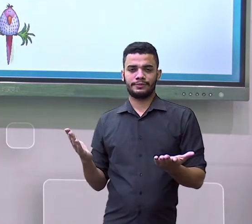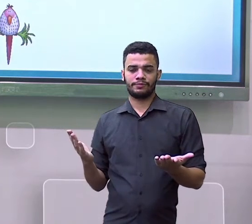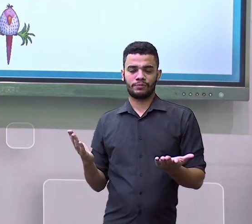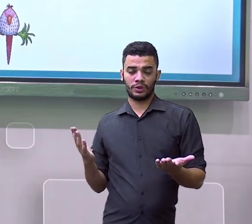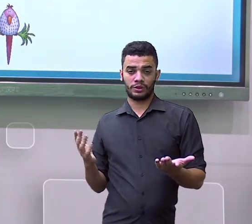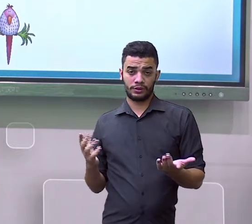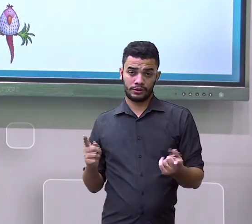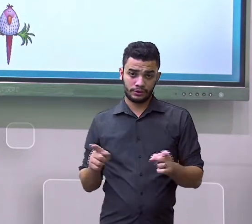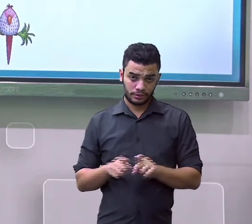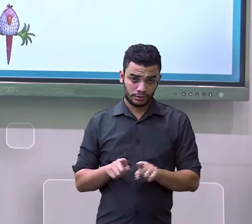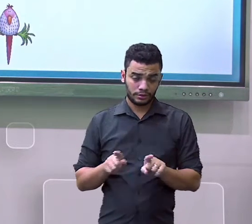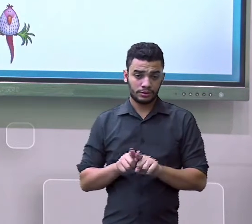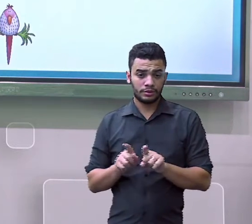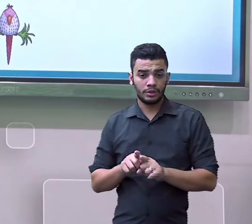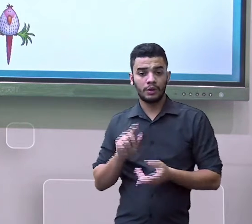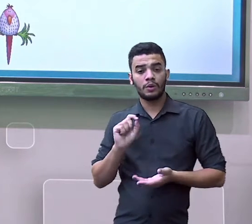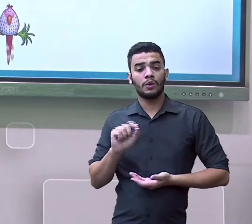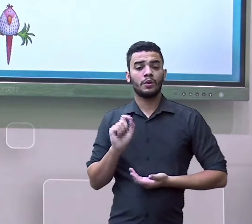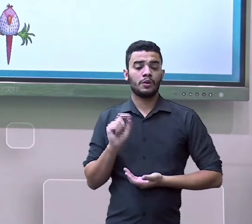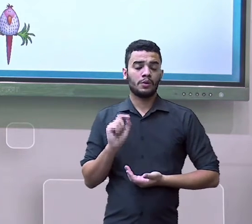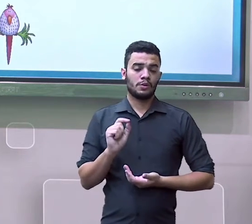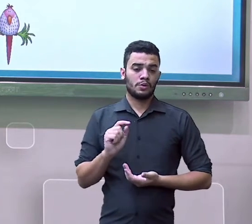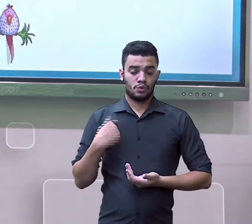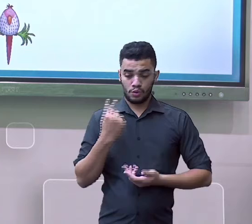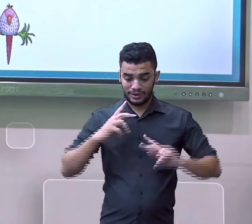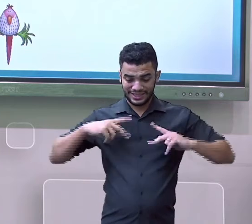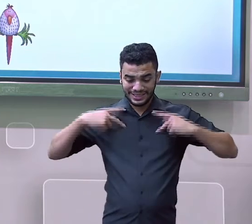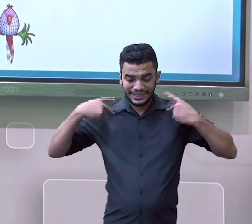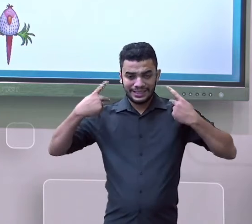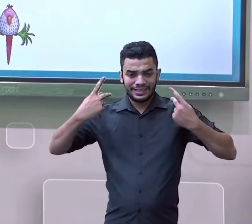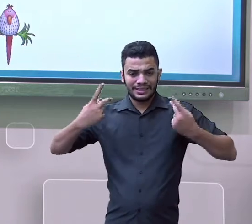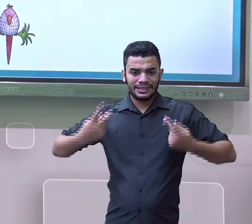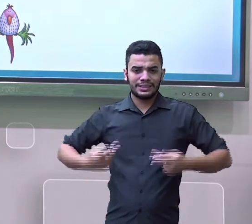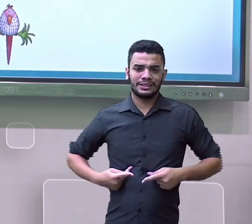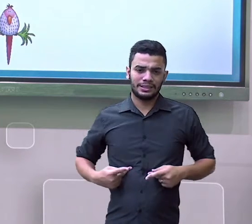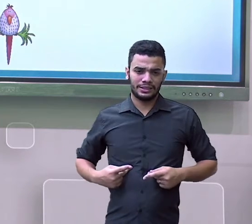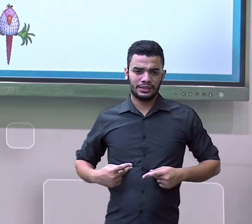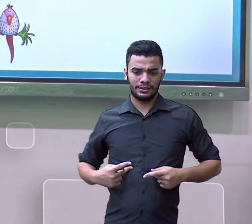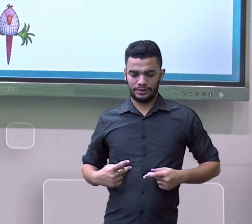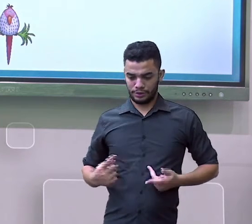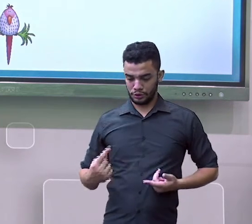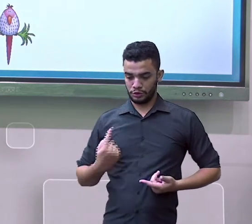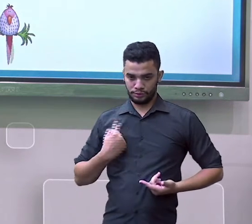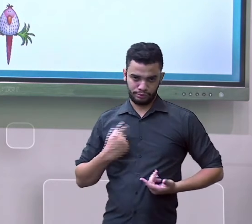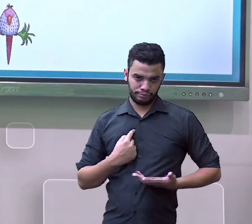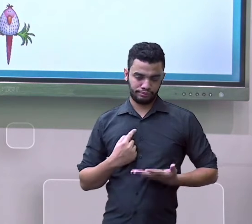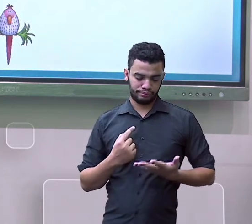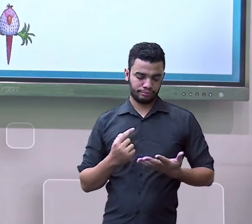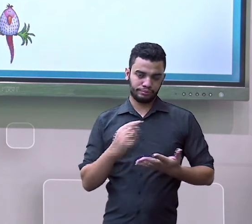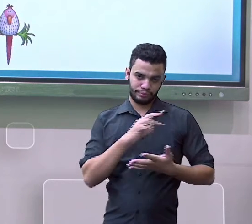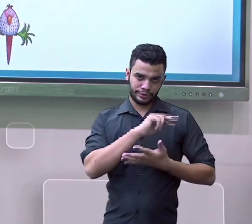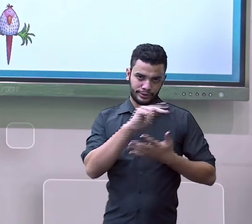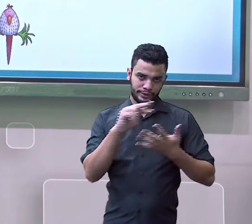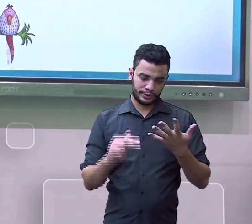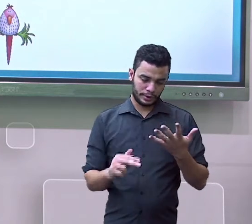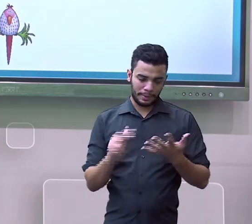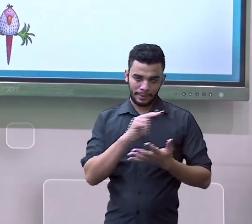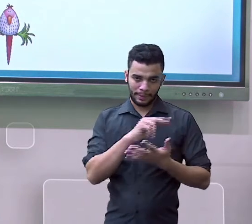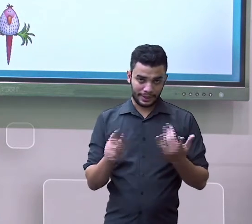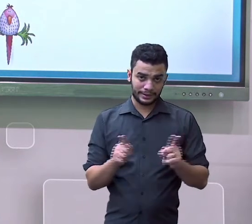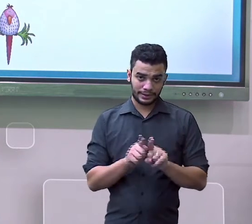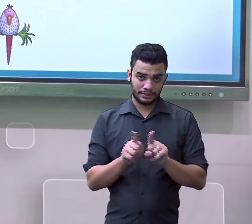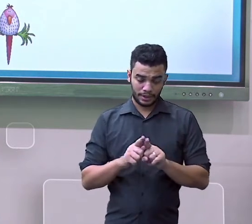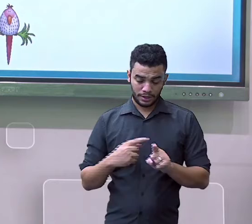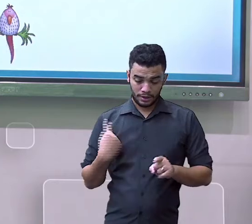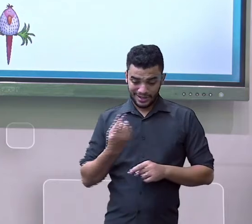devemos considerar que os seres humanos, eles também fazem parte de uma espécie, ou seja, fazemos parte da